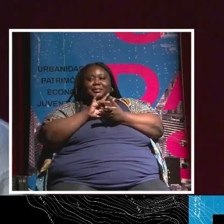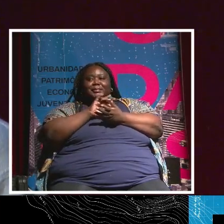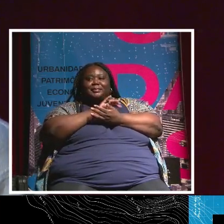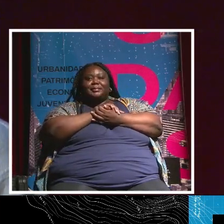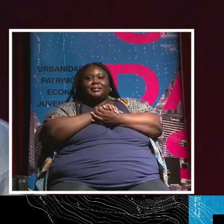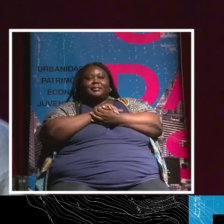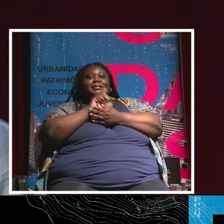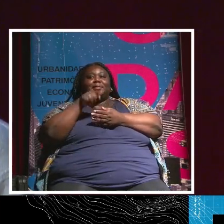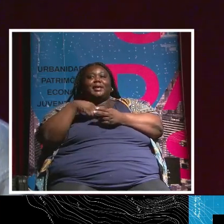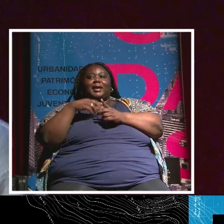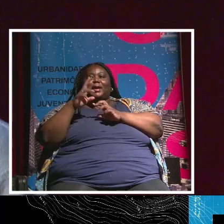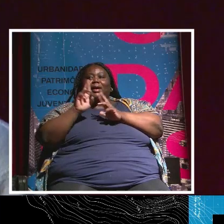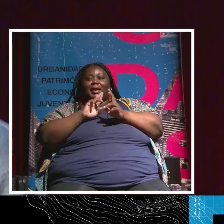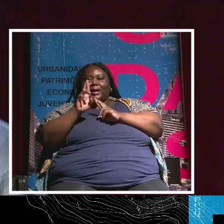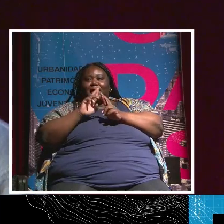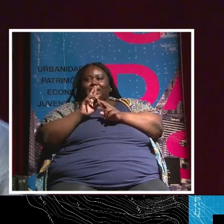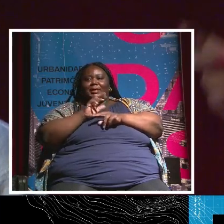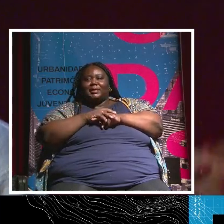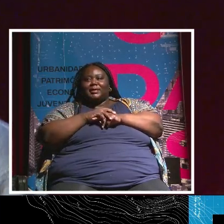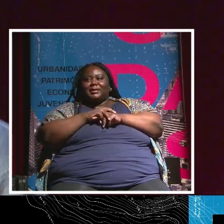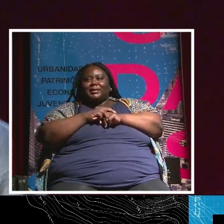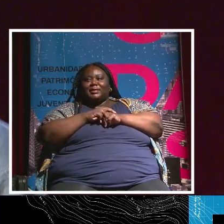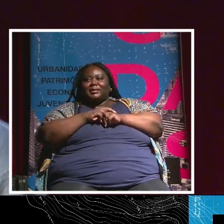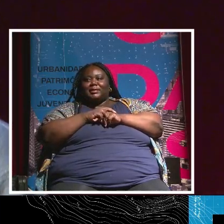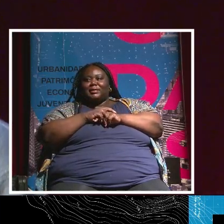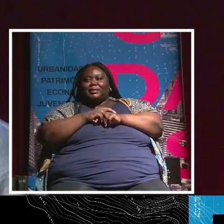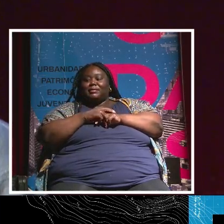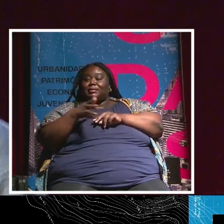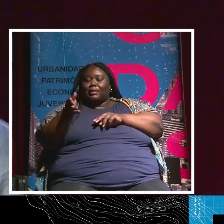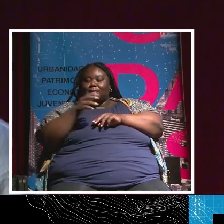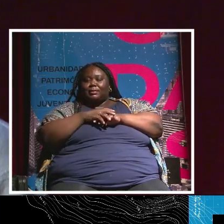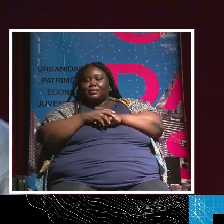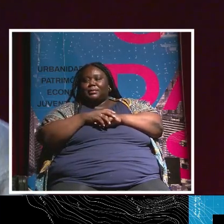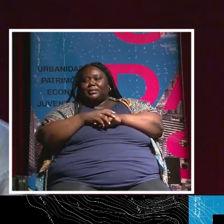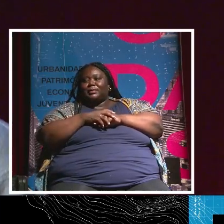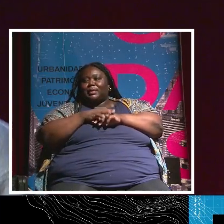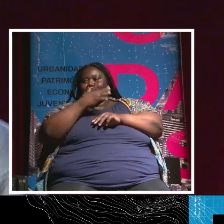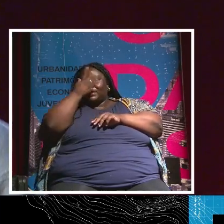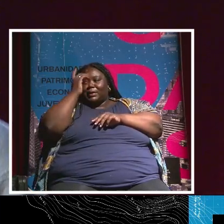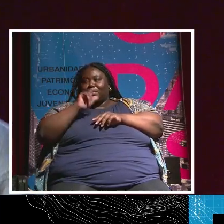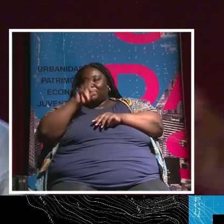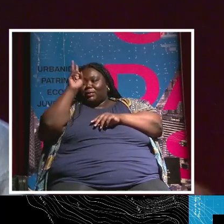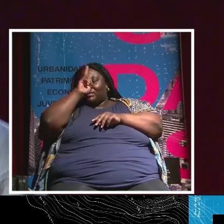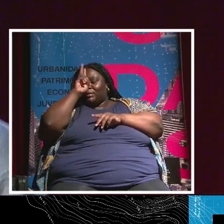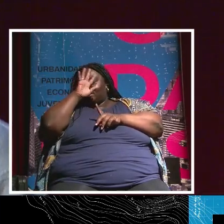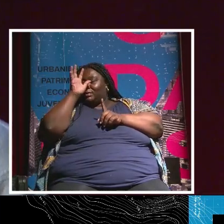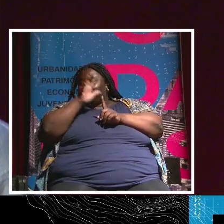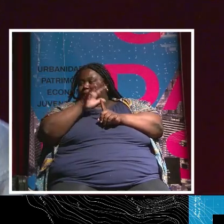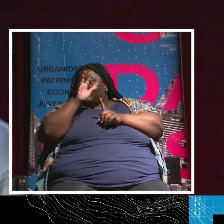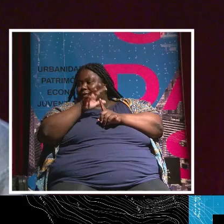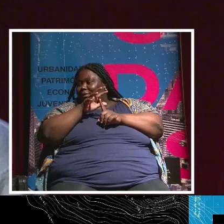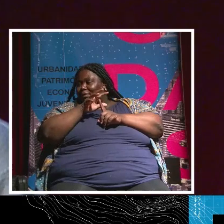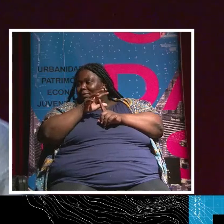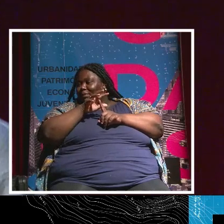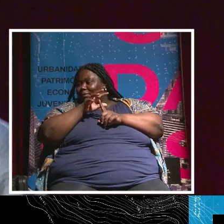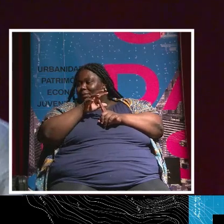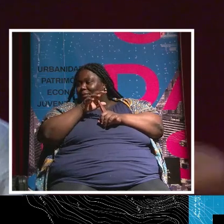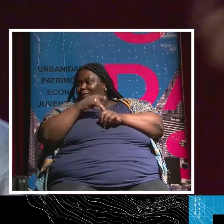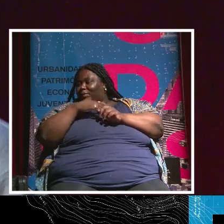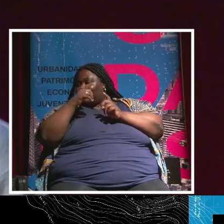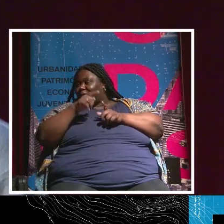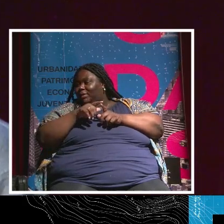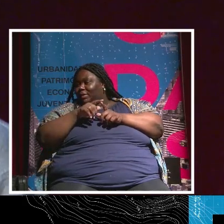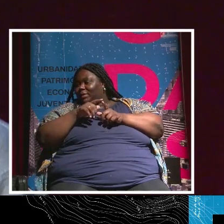que é a relação da promoção da autonomia dos sujeitos históricos que influenciam no seu lugar.